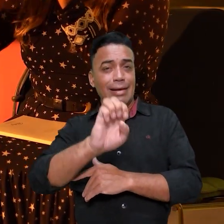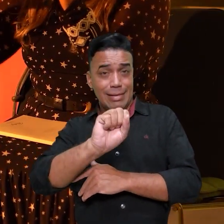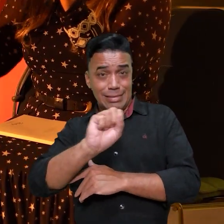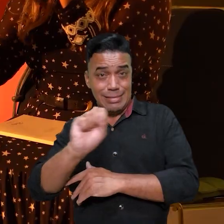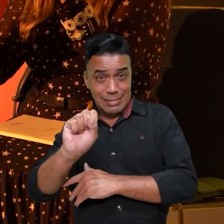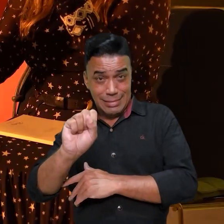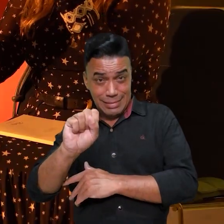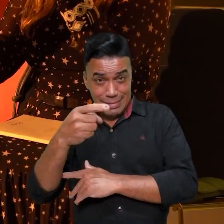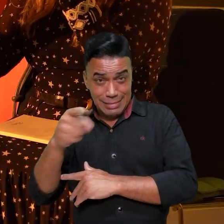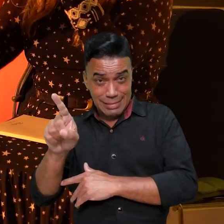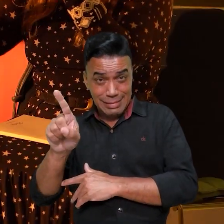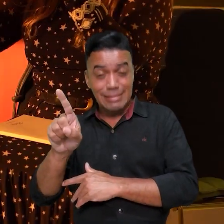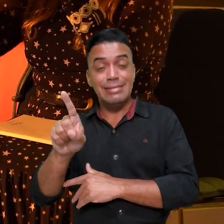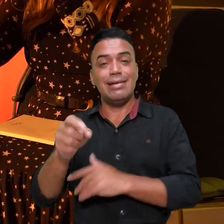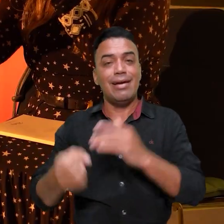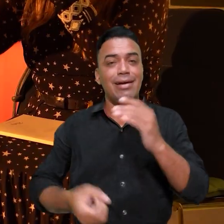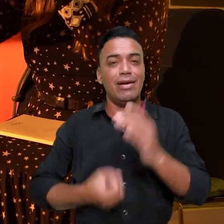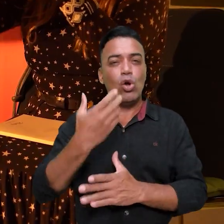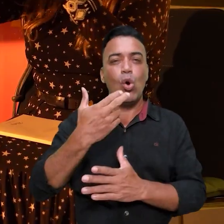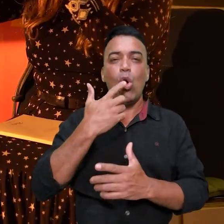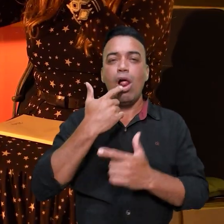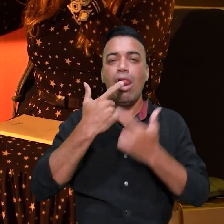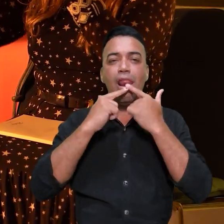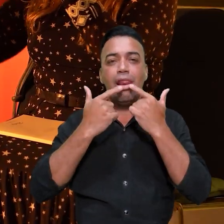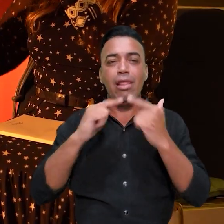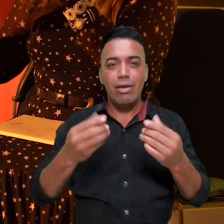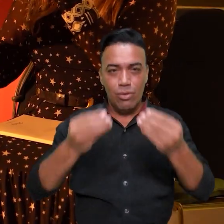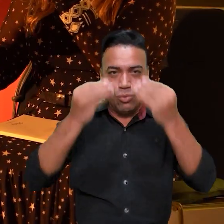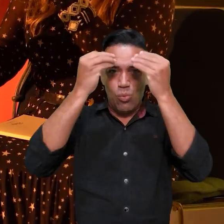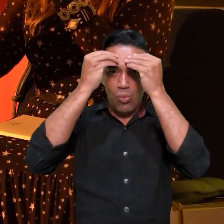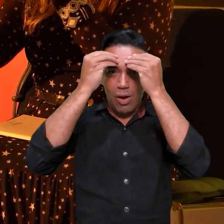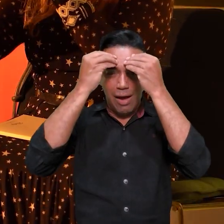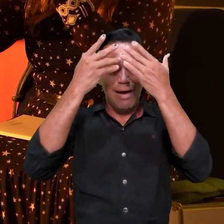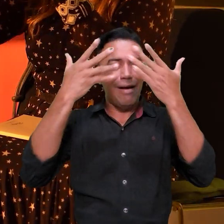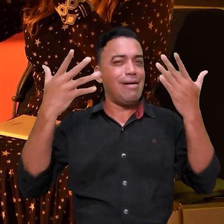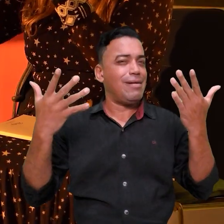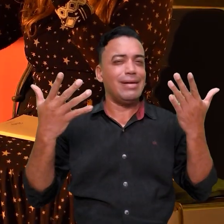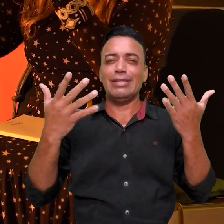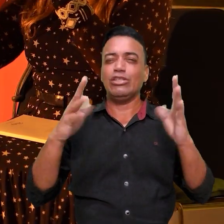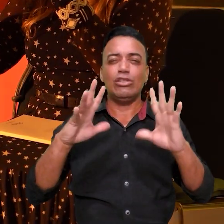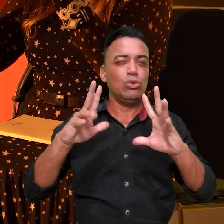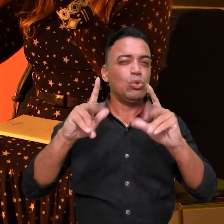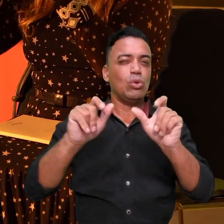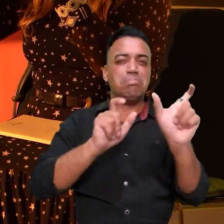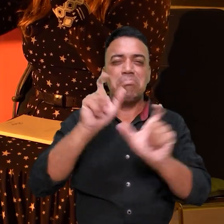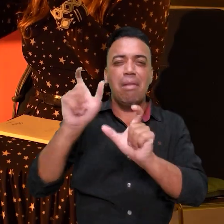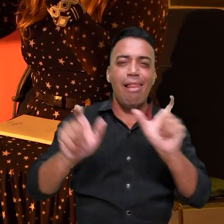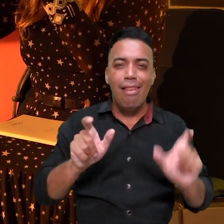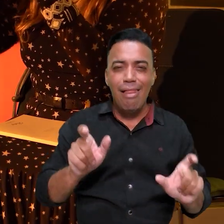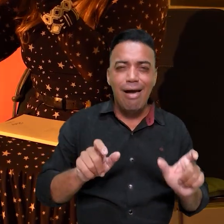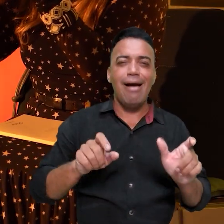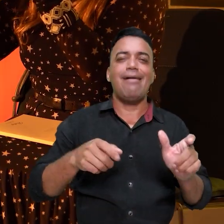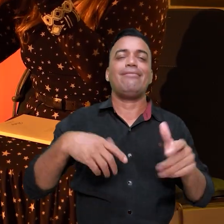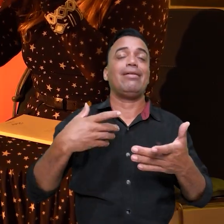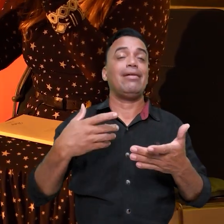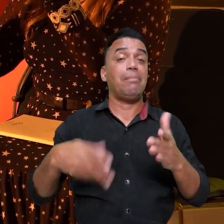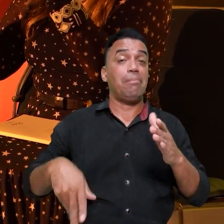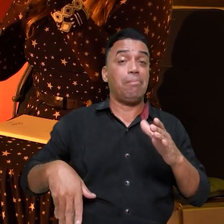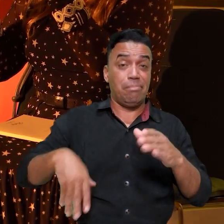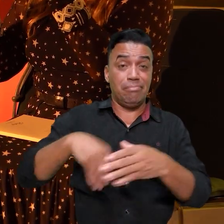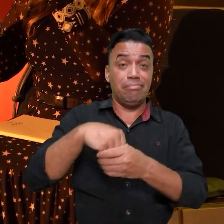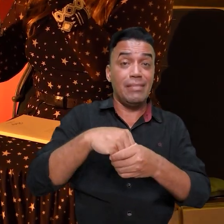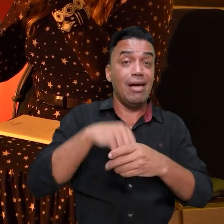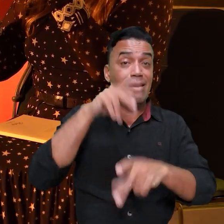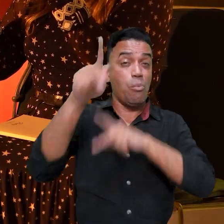ele criou, né, o nonada e toda aquela embarcação de palavras, aquilo está na boca